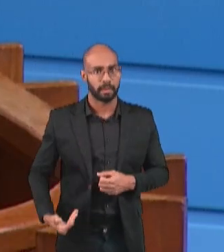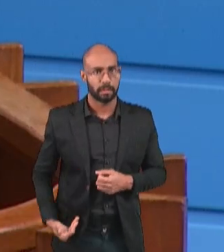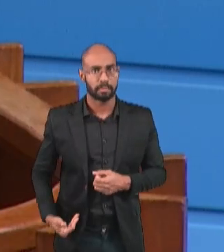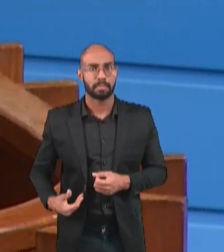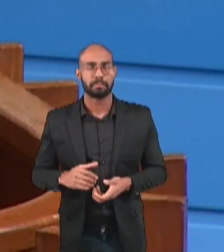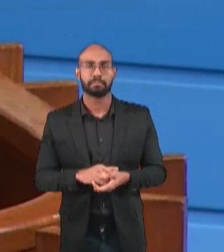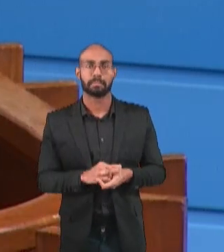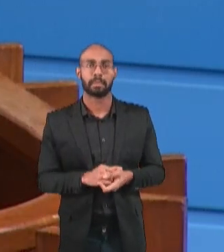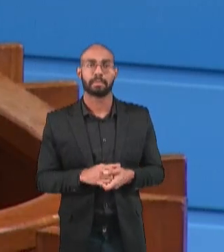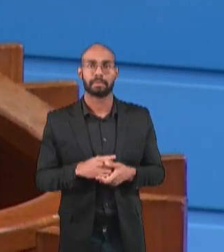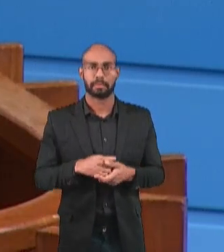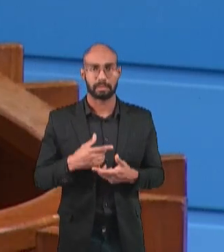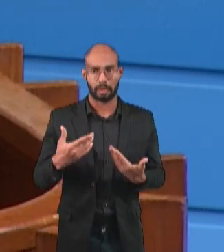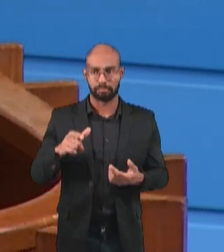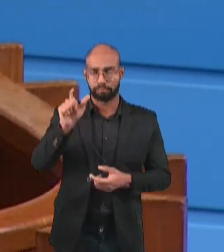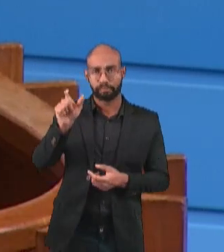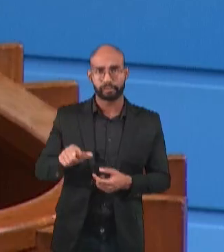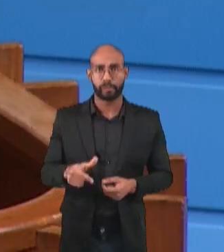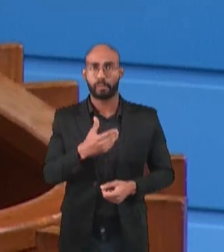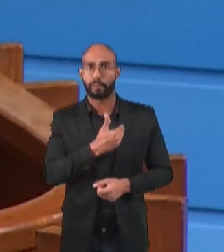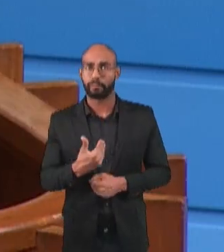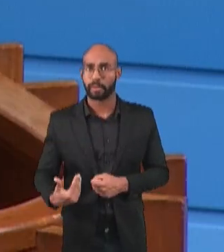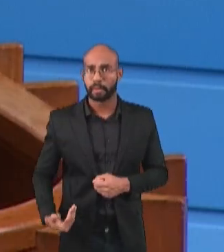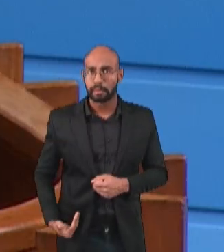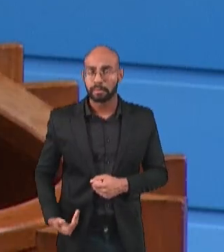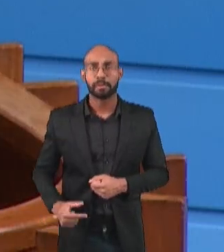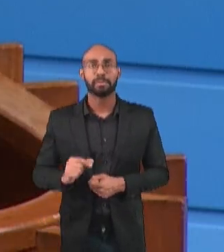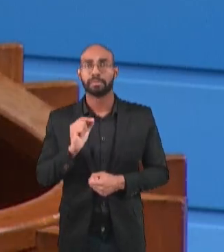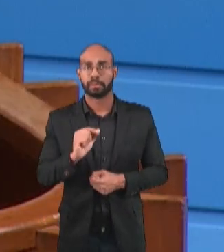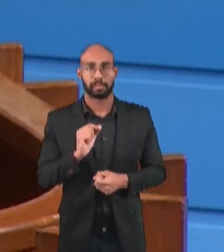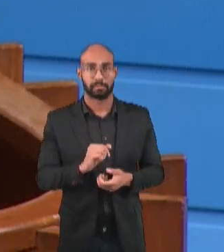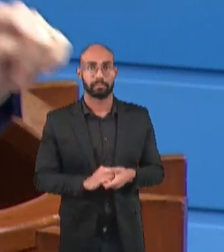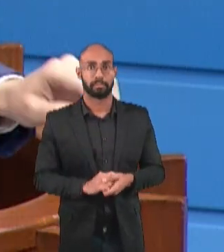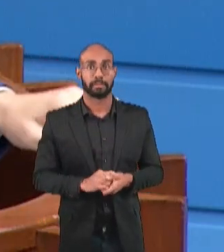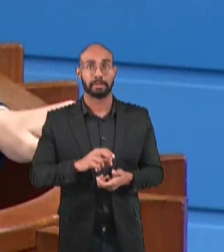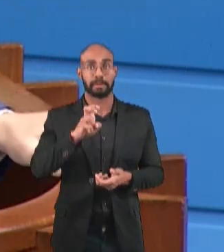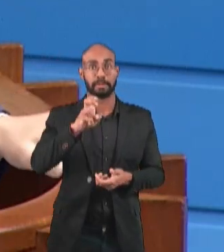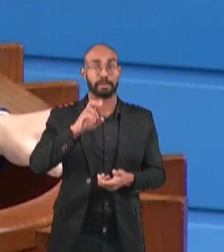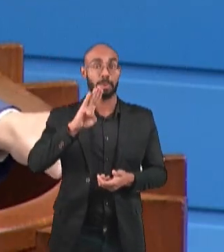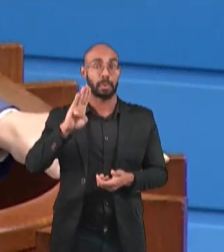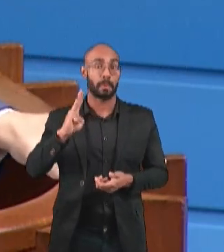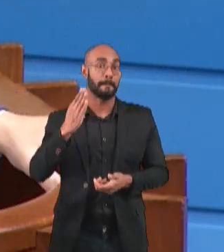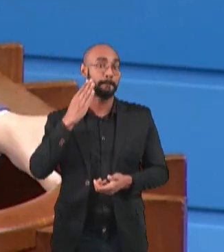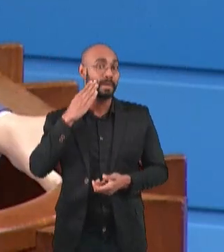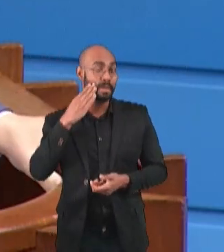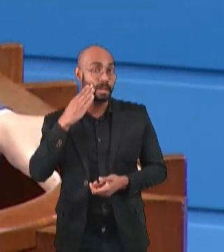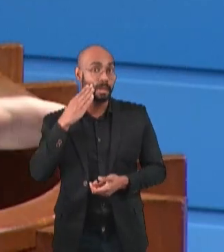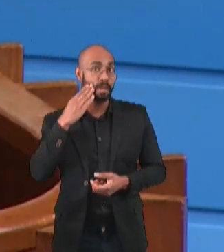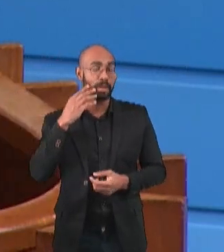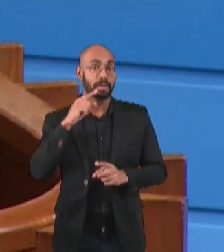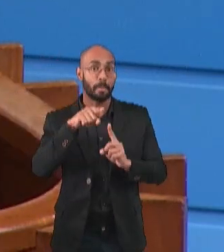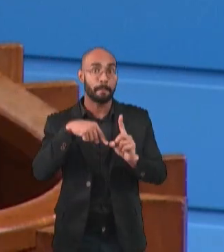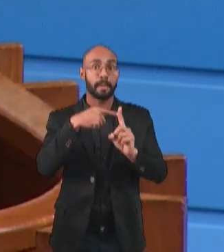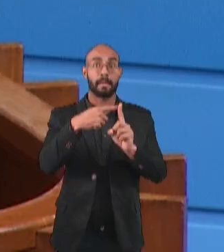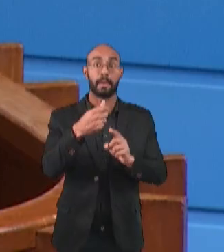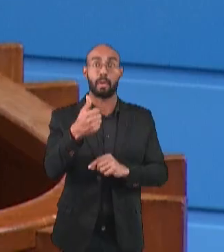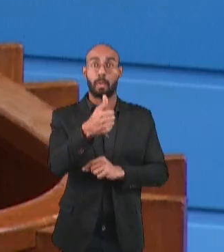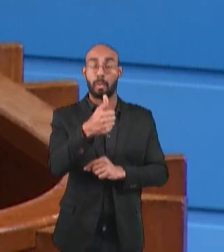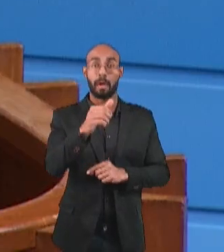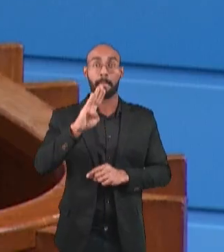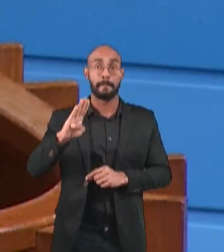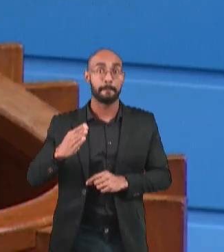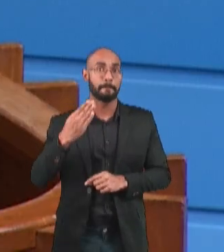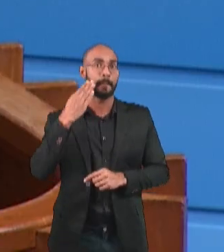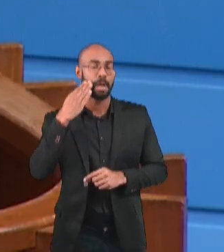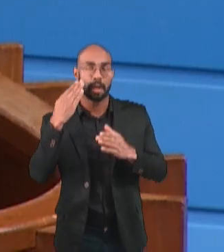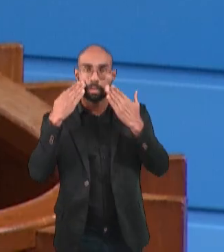esse governador que aumenta a renúncia fiscal de 5 bi para 11 bilhões, dentro de uma realidade de